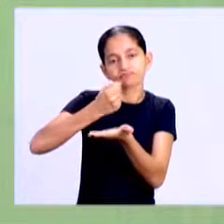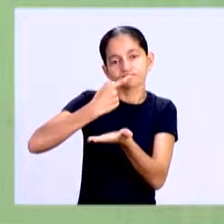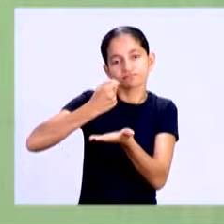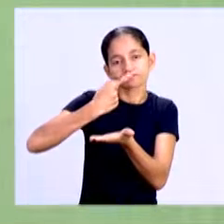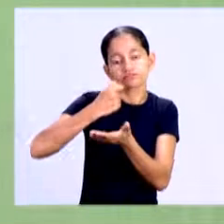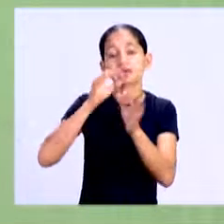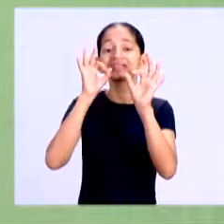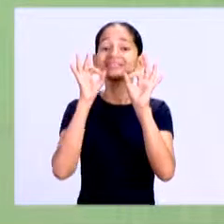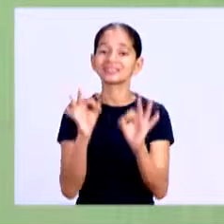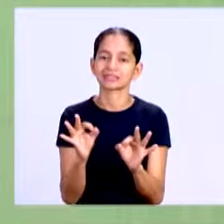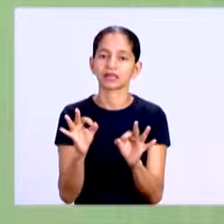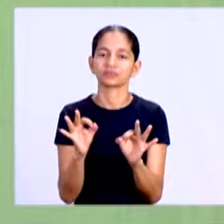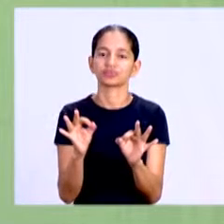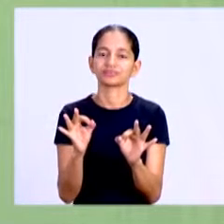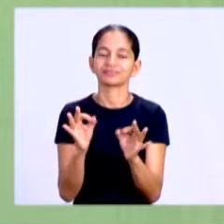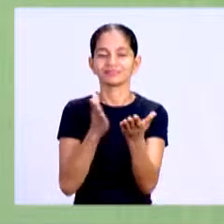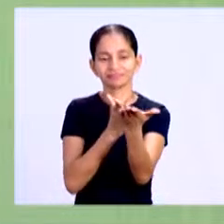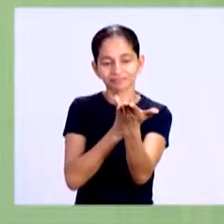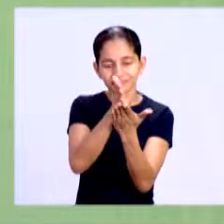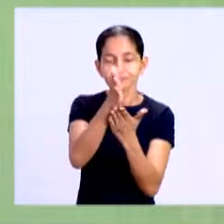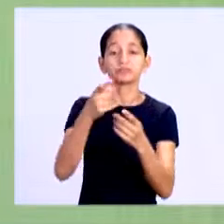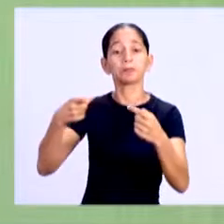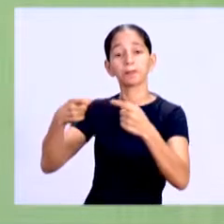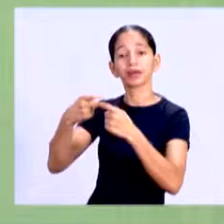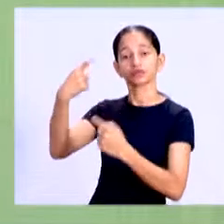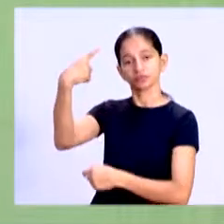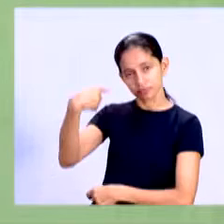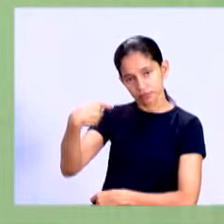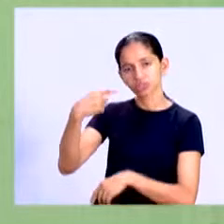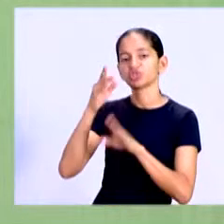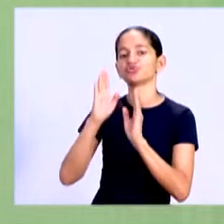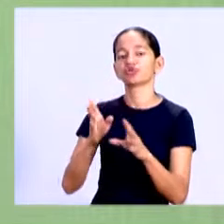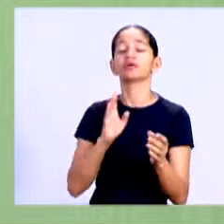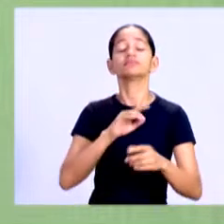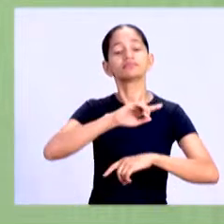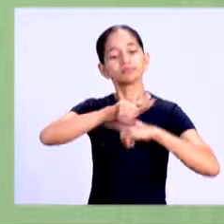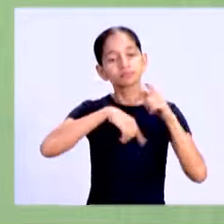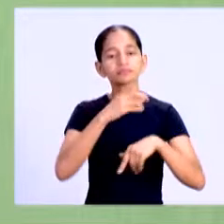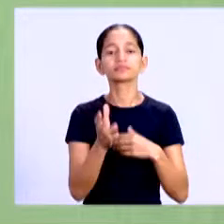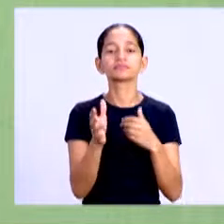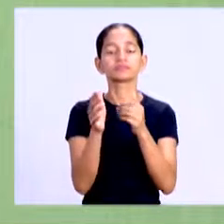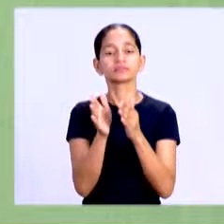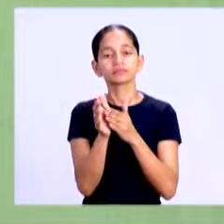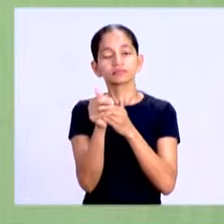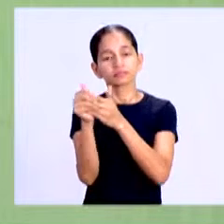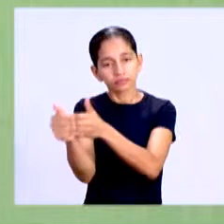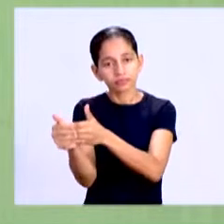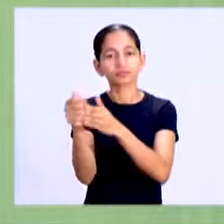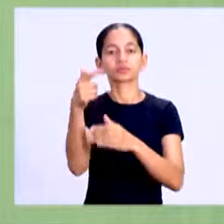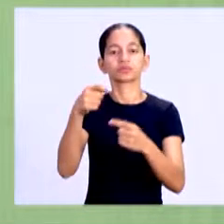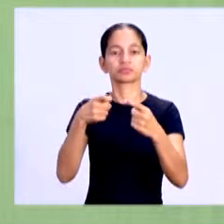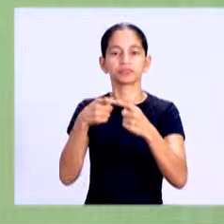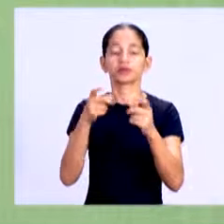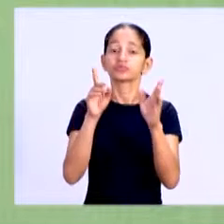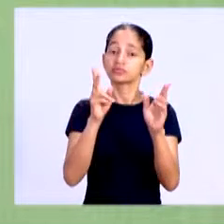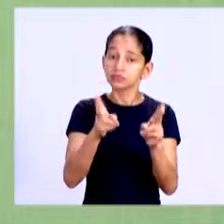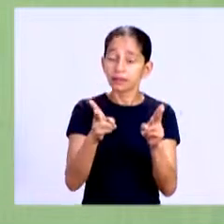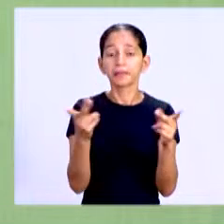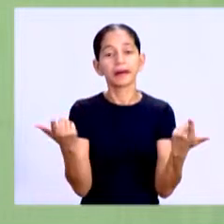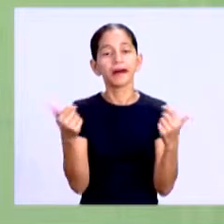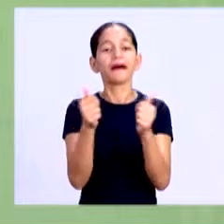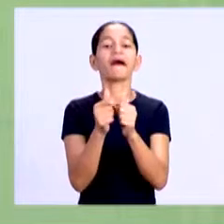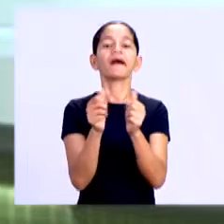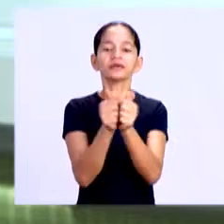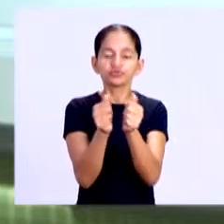prescritos, conforme a prescrição médica, e realizar consultas e acompanhamento regular com o médico. Então, o cuidador de idoso ele deve